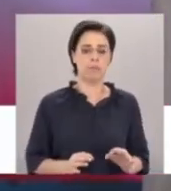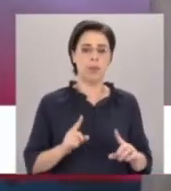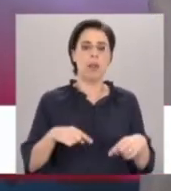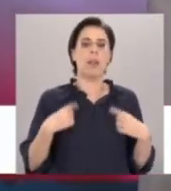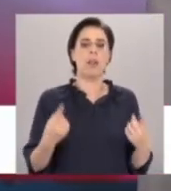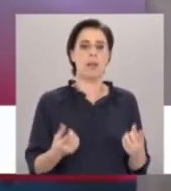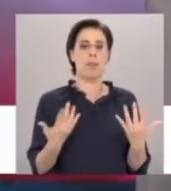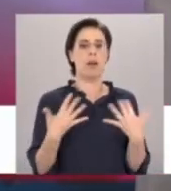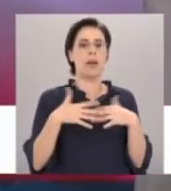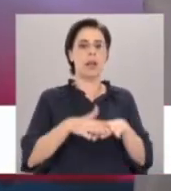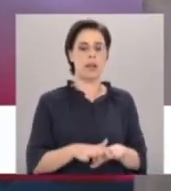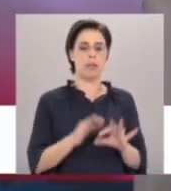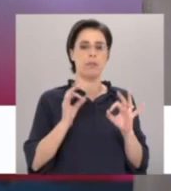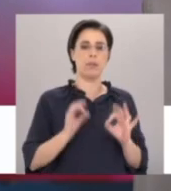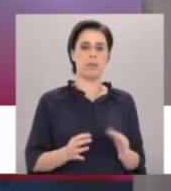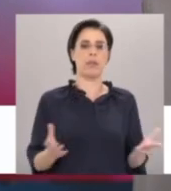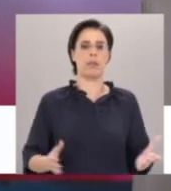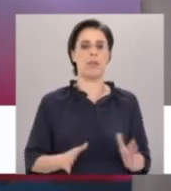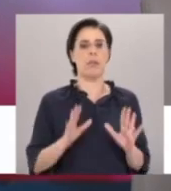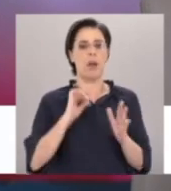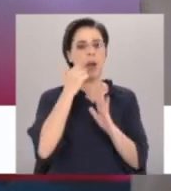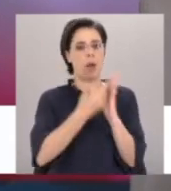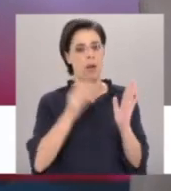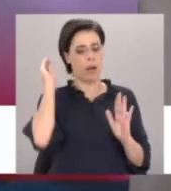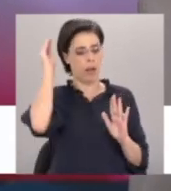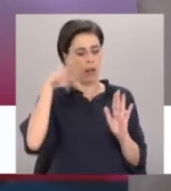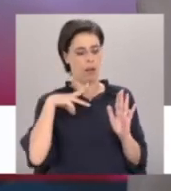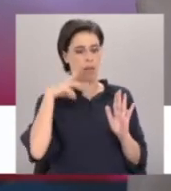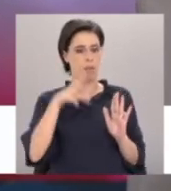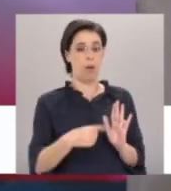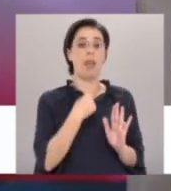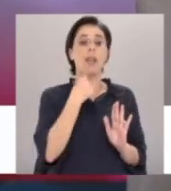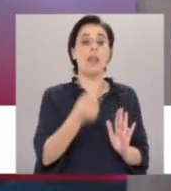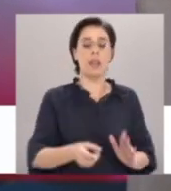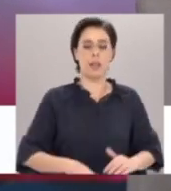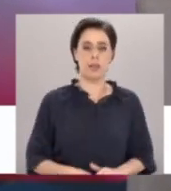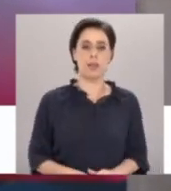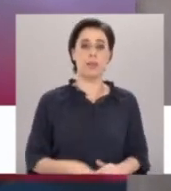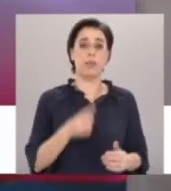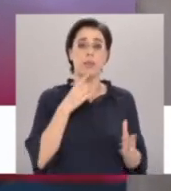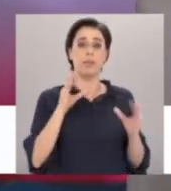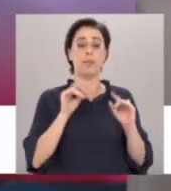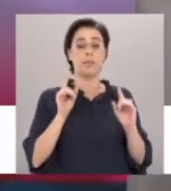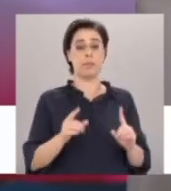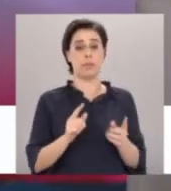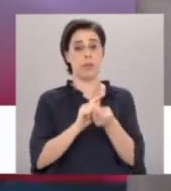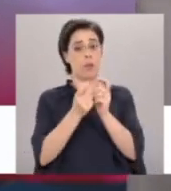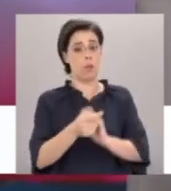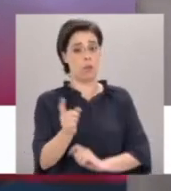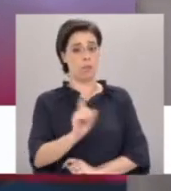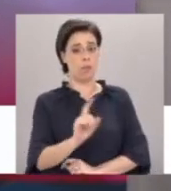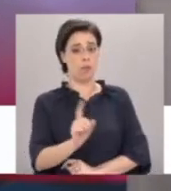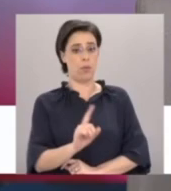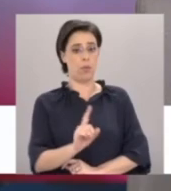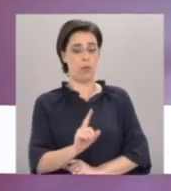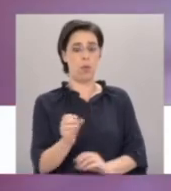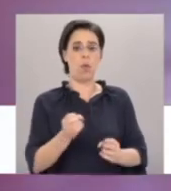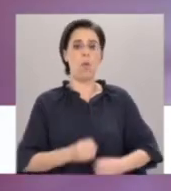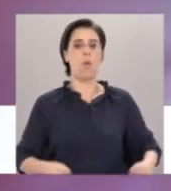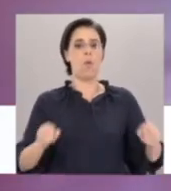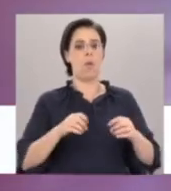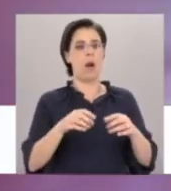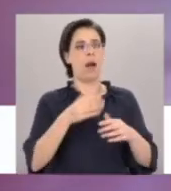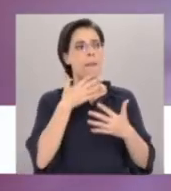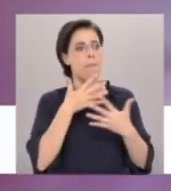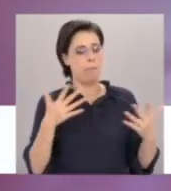deve depois existir reinserção sim a Constituição da República portuguesa diz e digo mais não mudará Porque não haverá